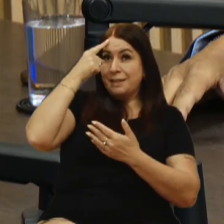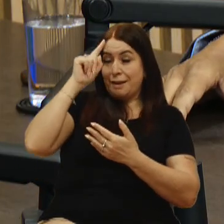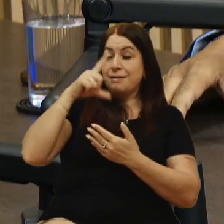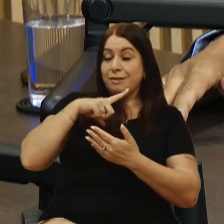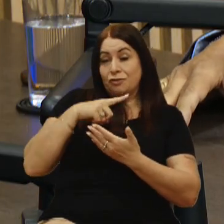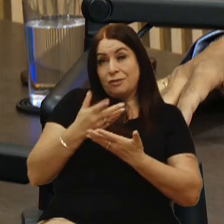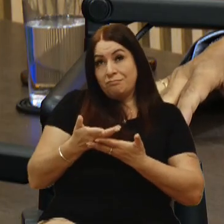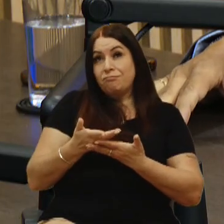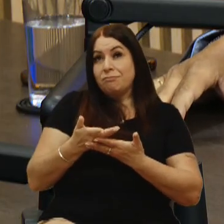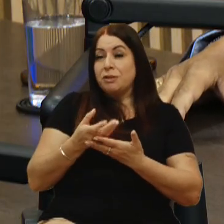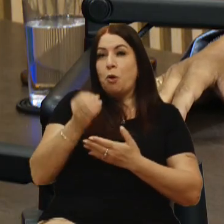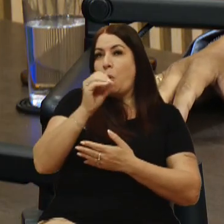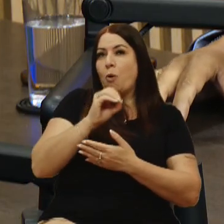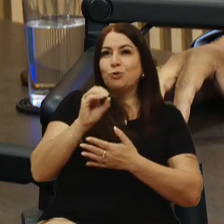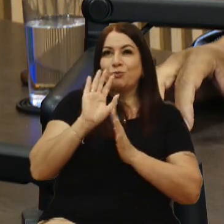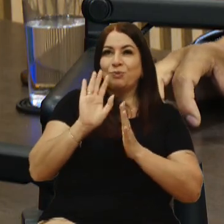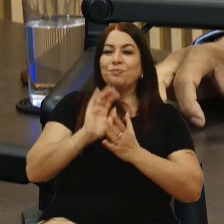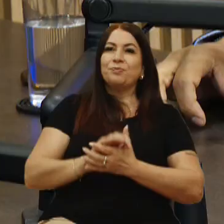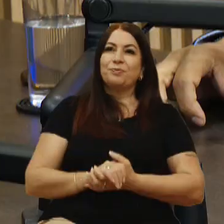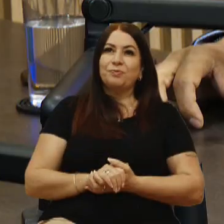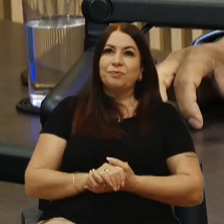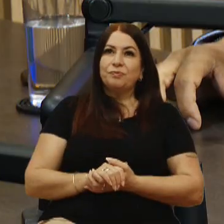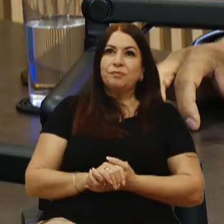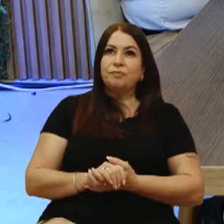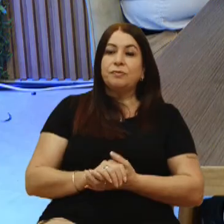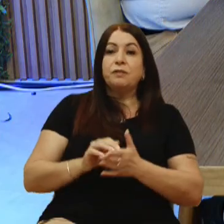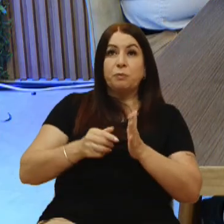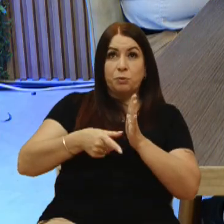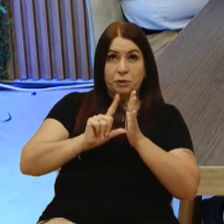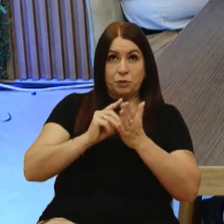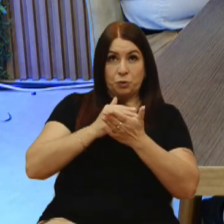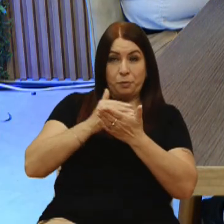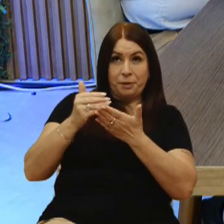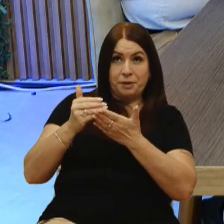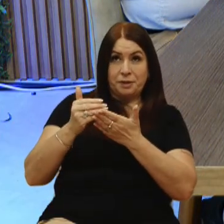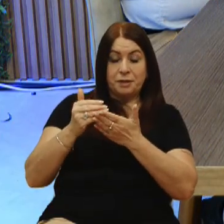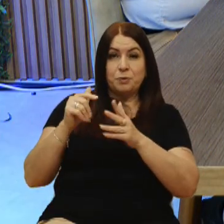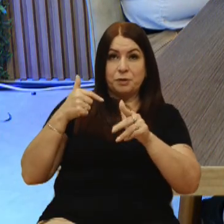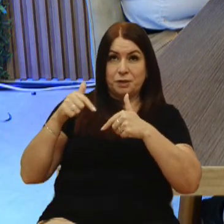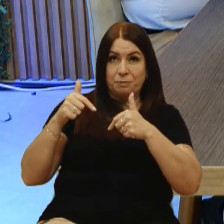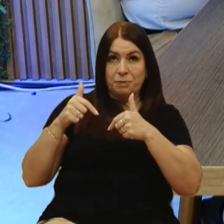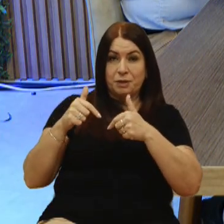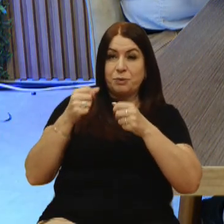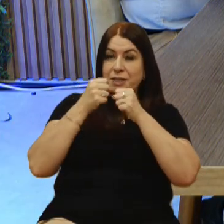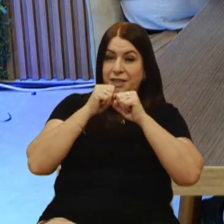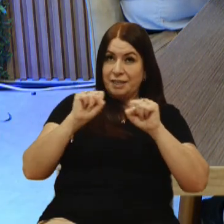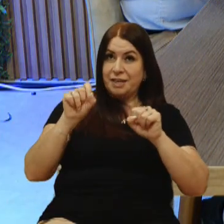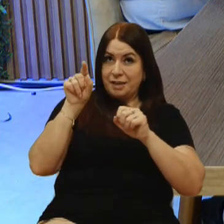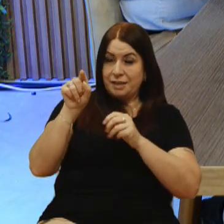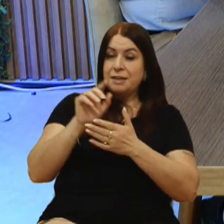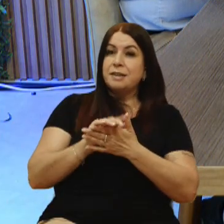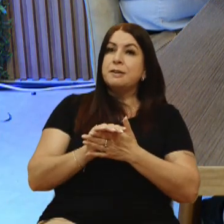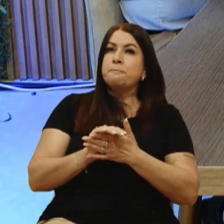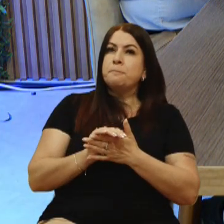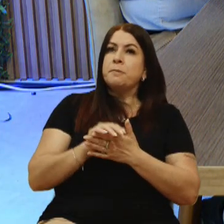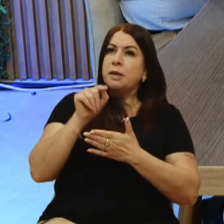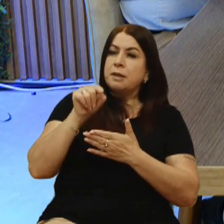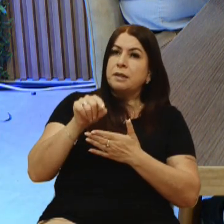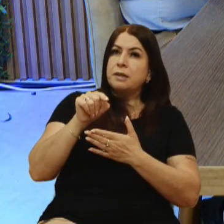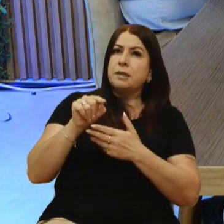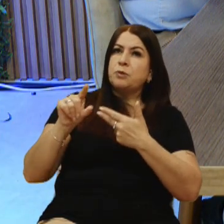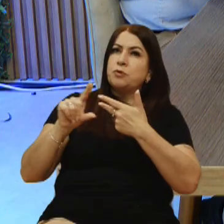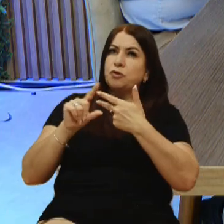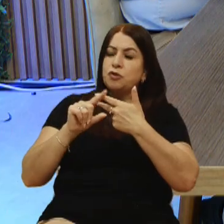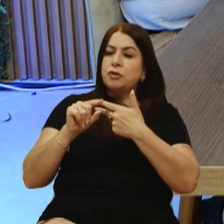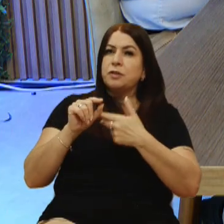tinha, então está sendo ótimo. Vamos, antes de iniciar o seu trabalho lá na secretaria, também aqui no